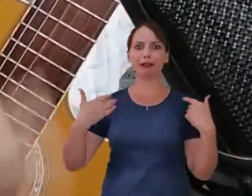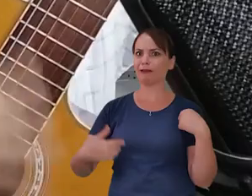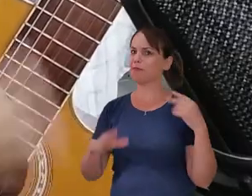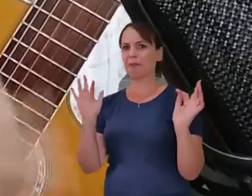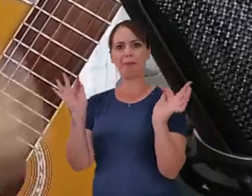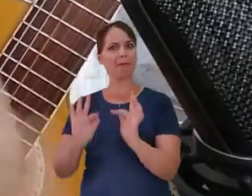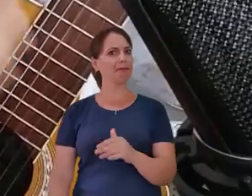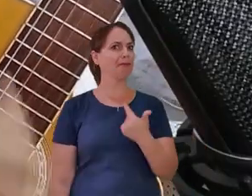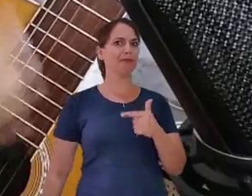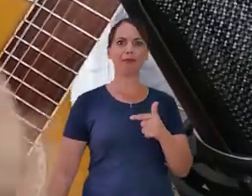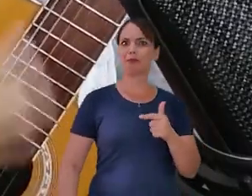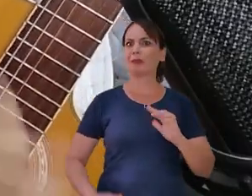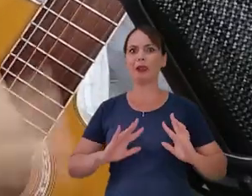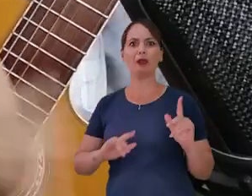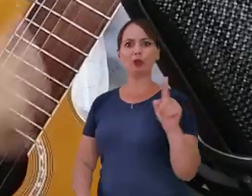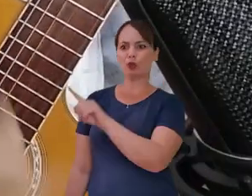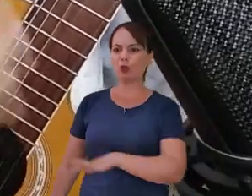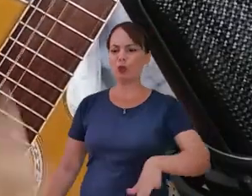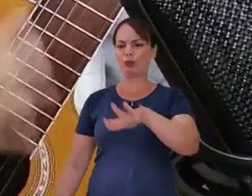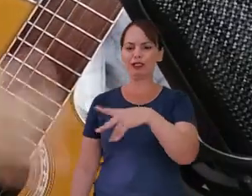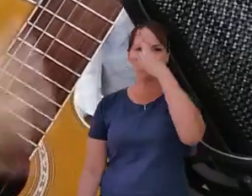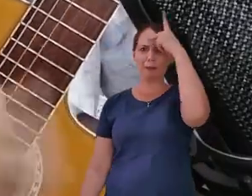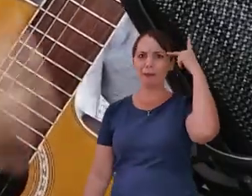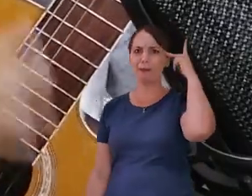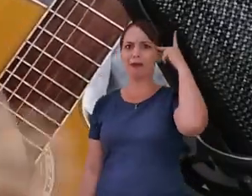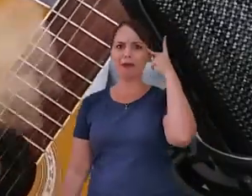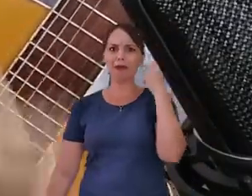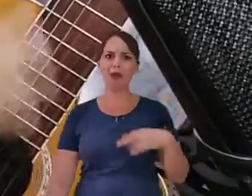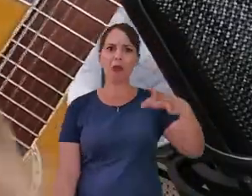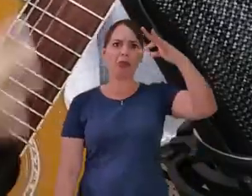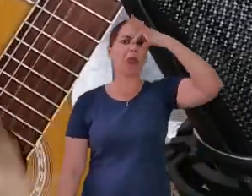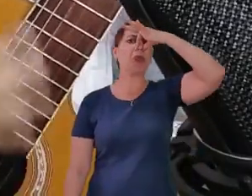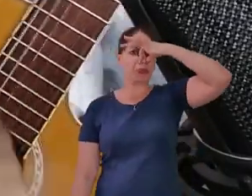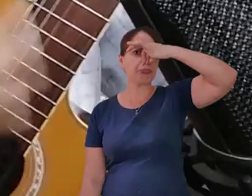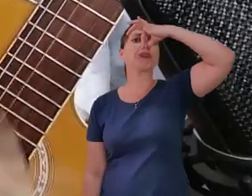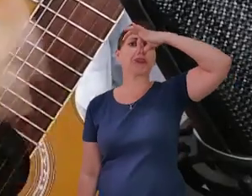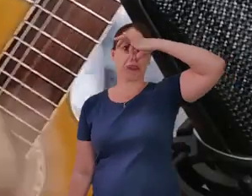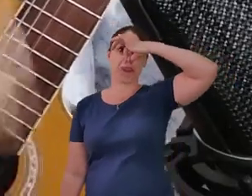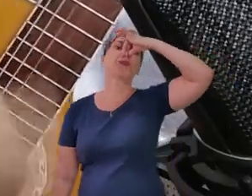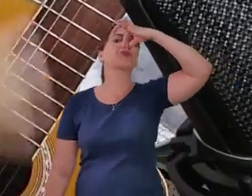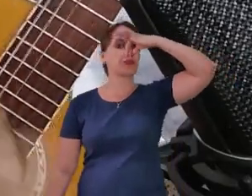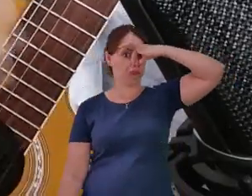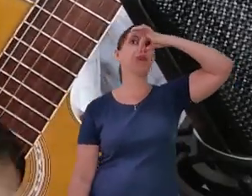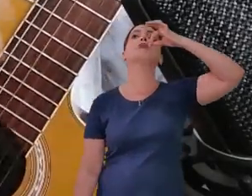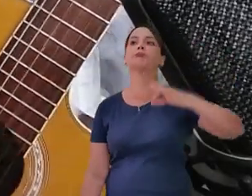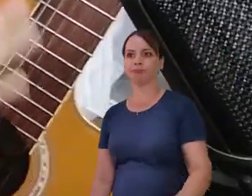Cascão ficaria feliz e todos usariam o vendedor do nariz.